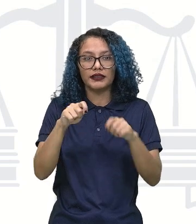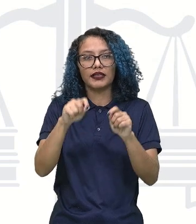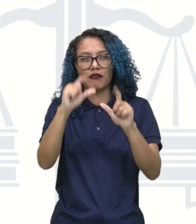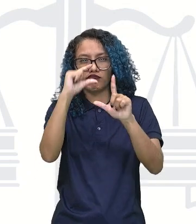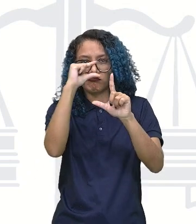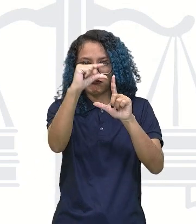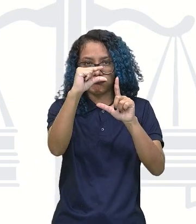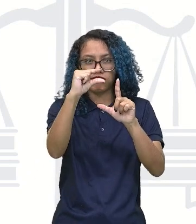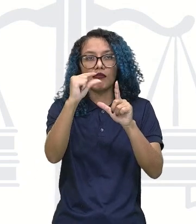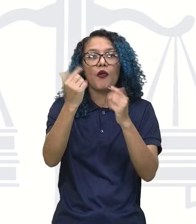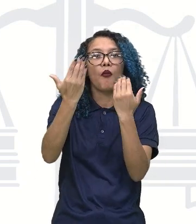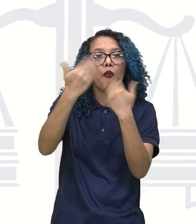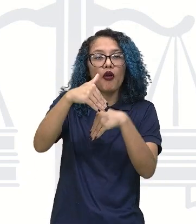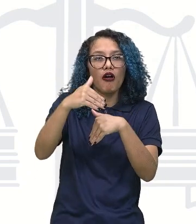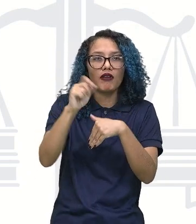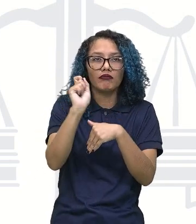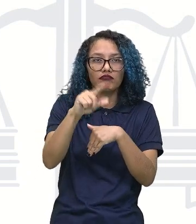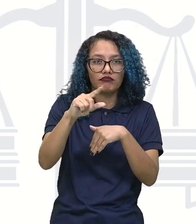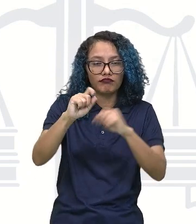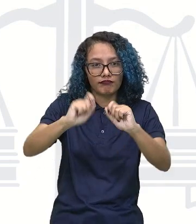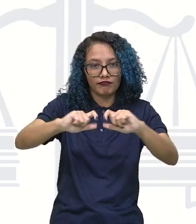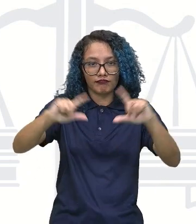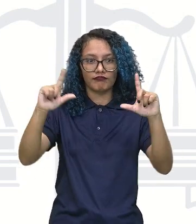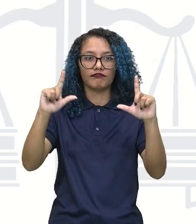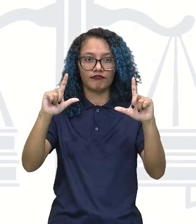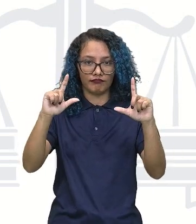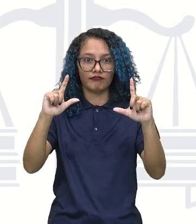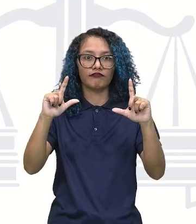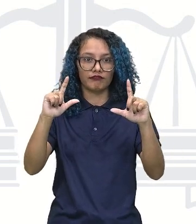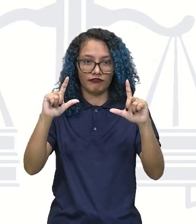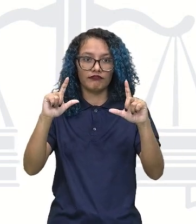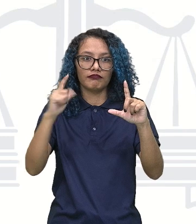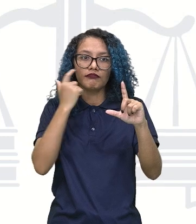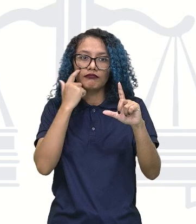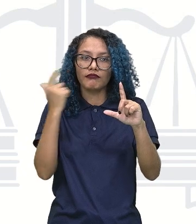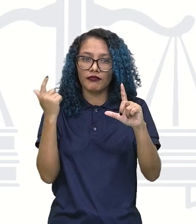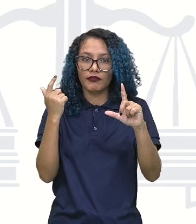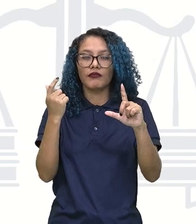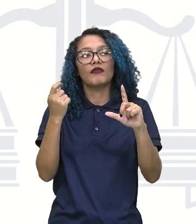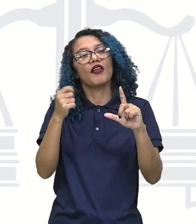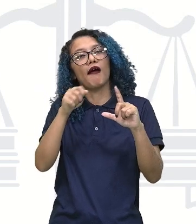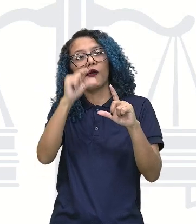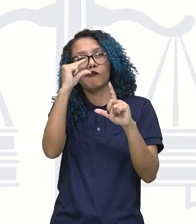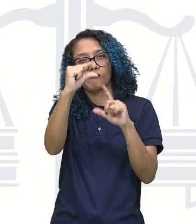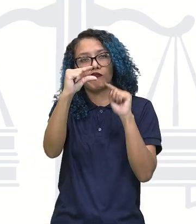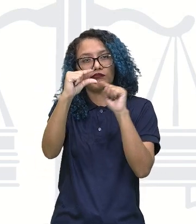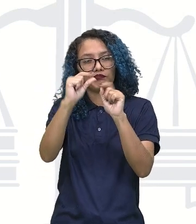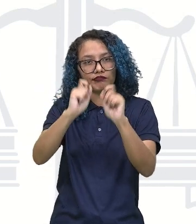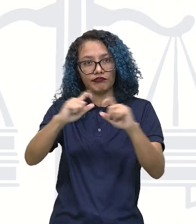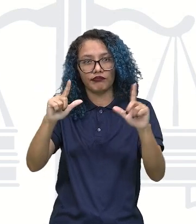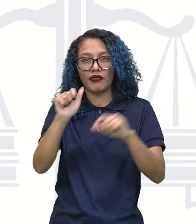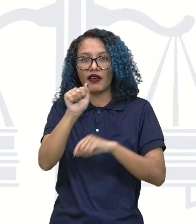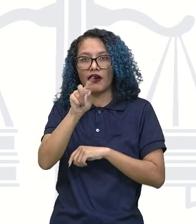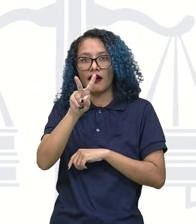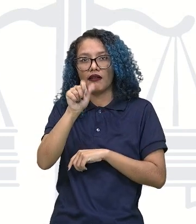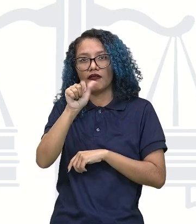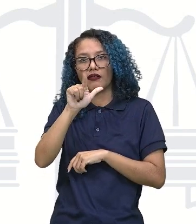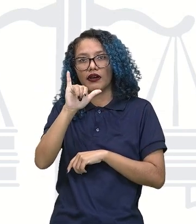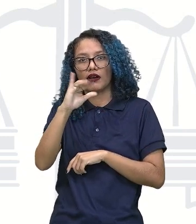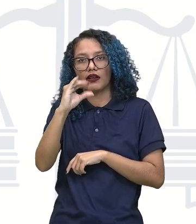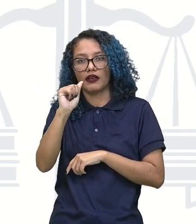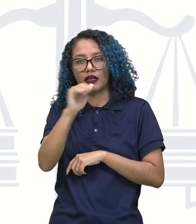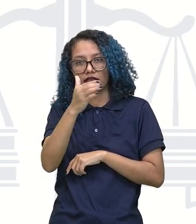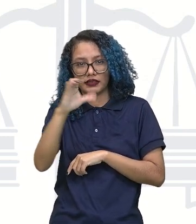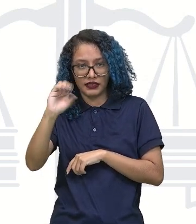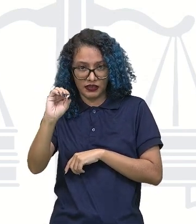e vai fazer o lançamento. Olha, para lançar as avaliações, então você vai clicar na aba avaliação e em seguida adicionar. Clicou na